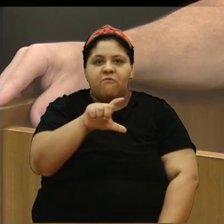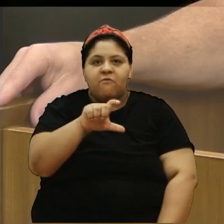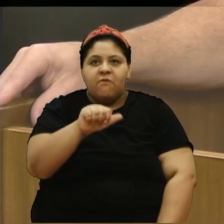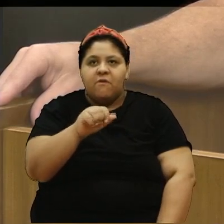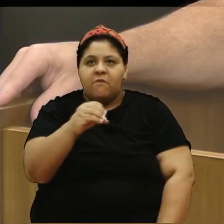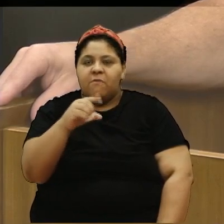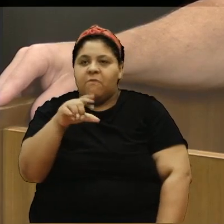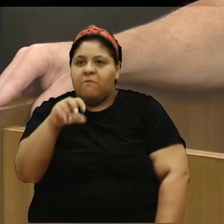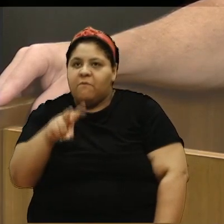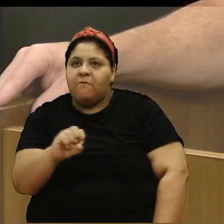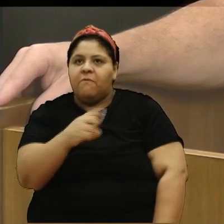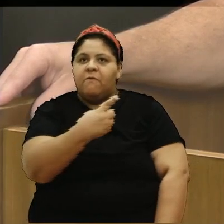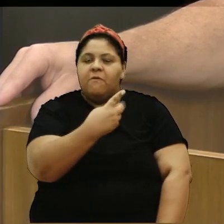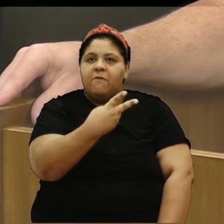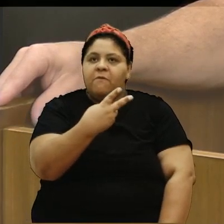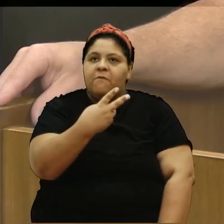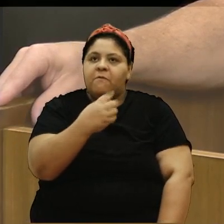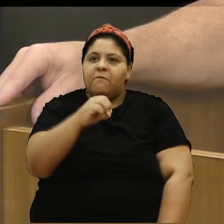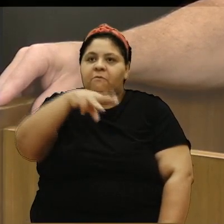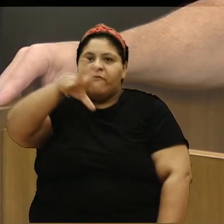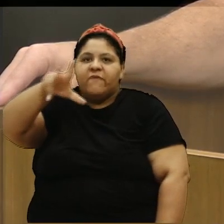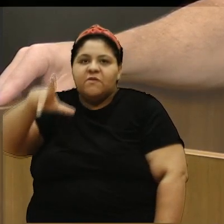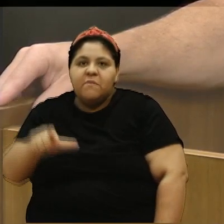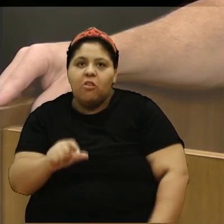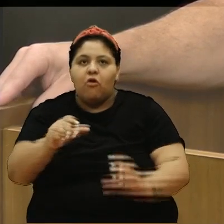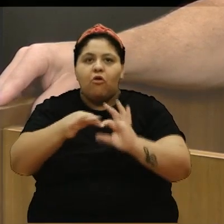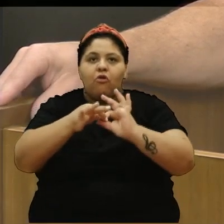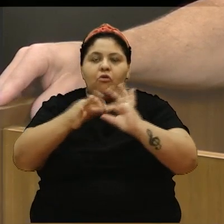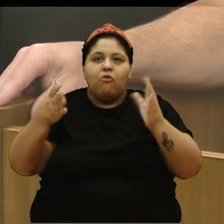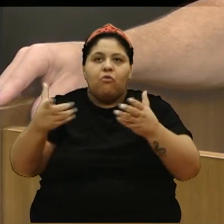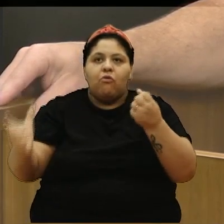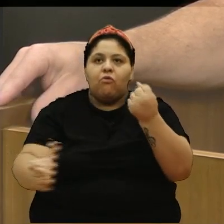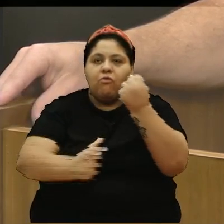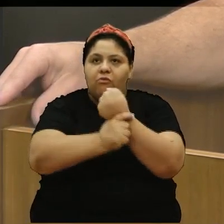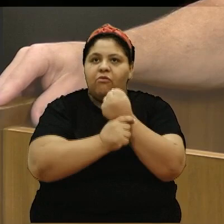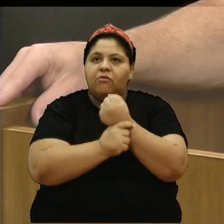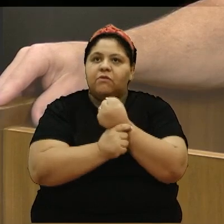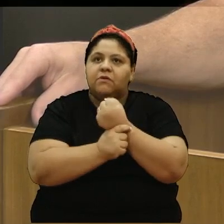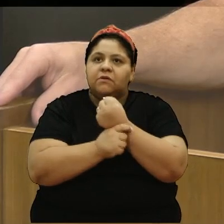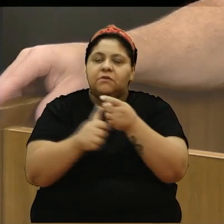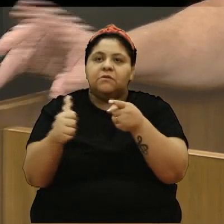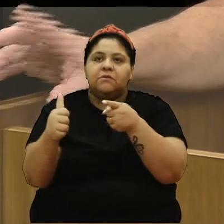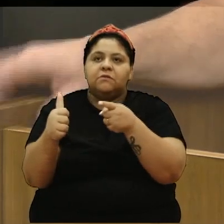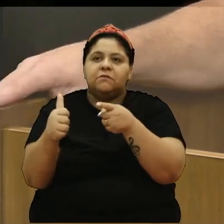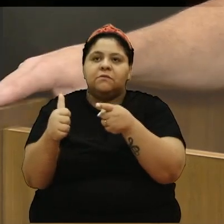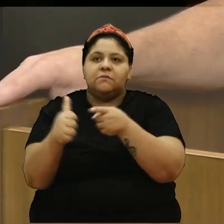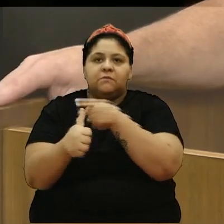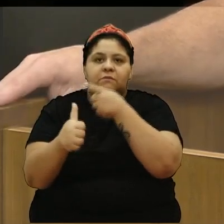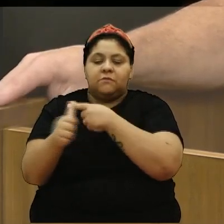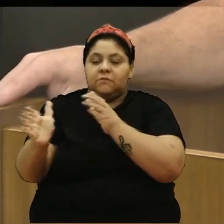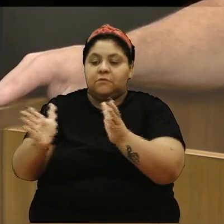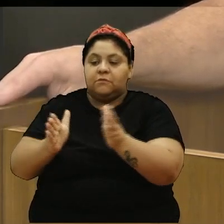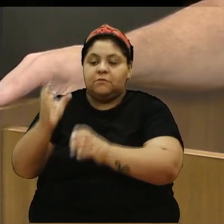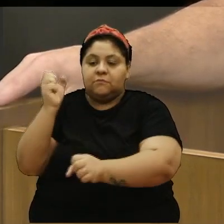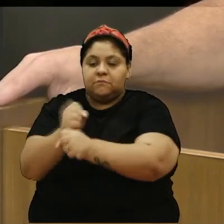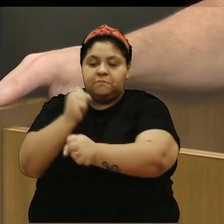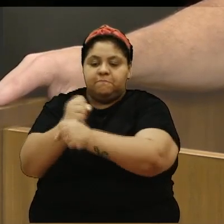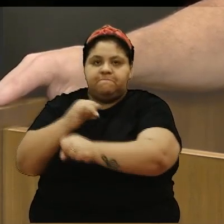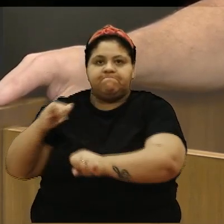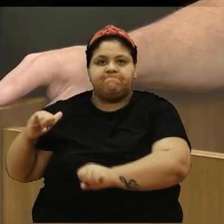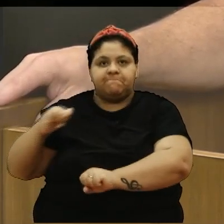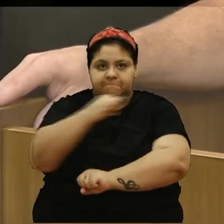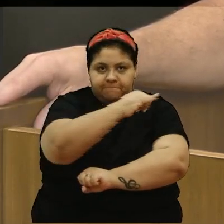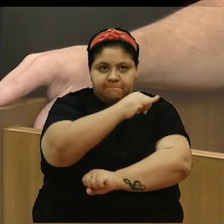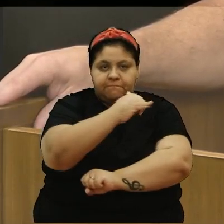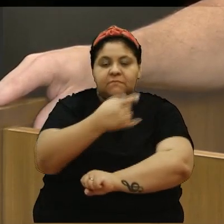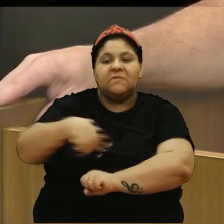então 120 milhões à disposição, garantido para a primeira etapa das obras do aeroporto. Então